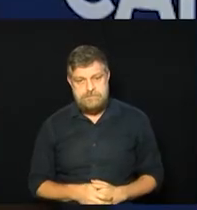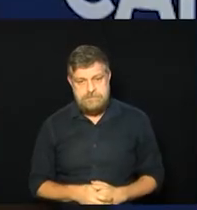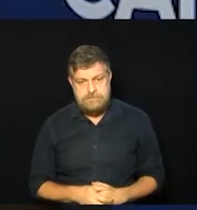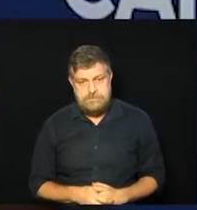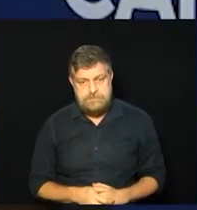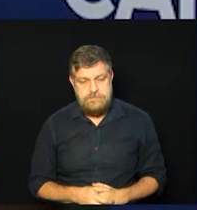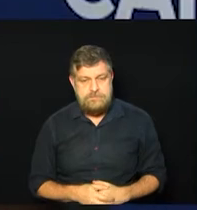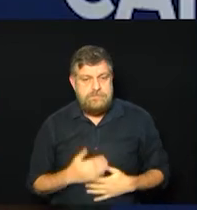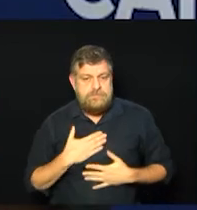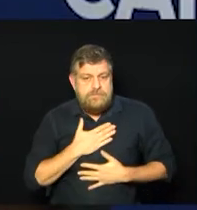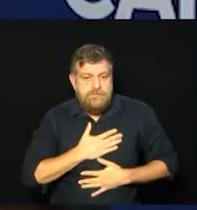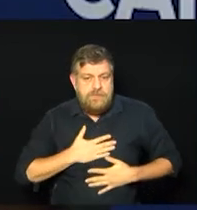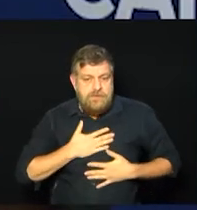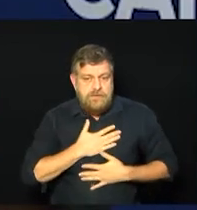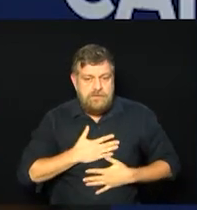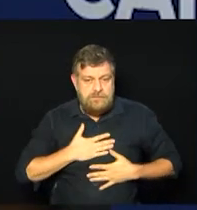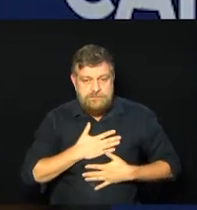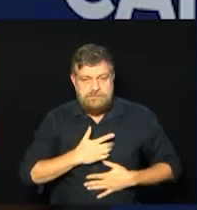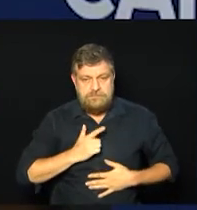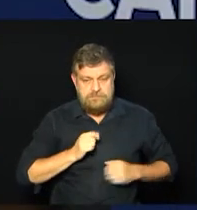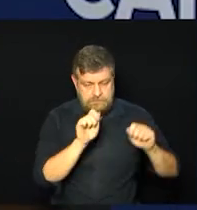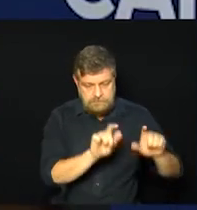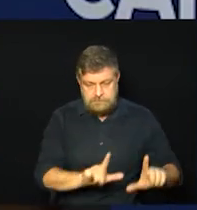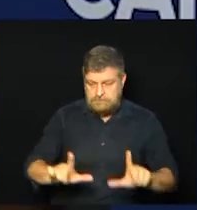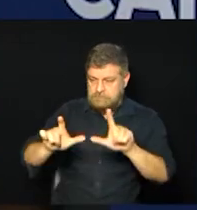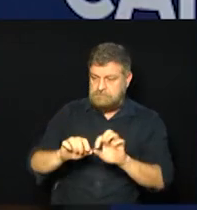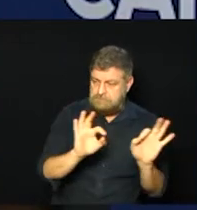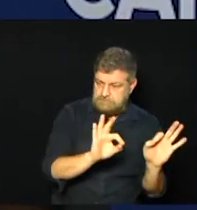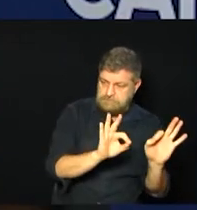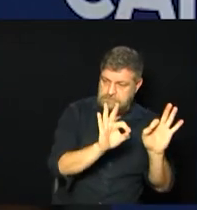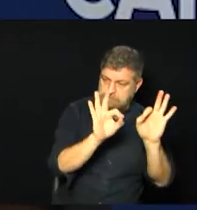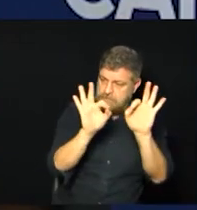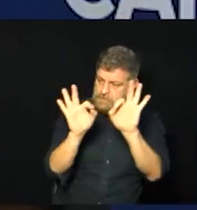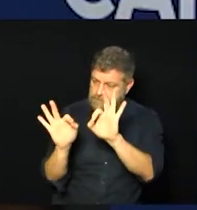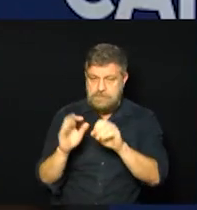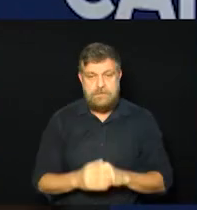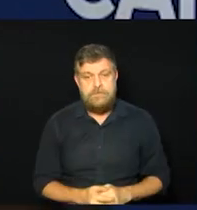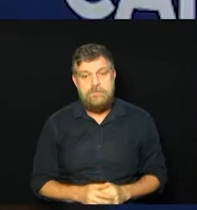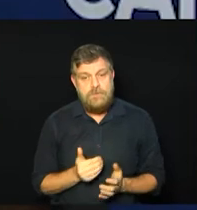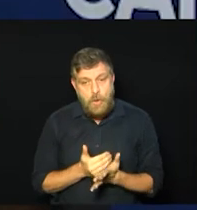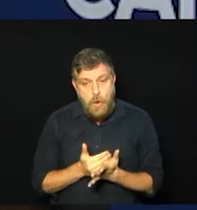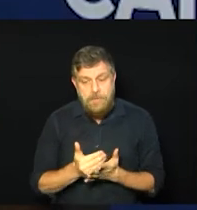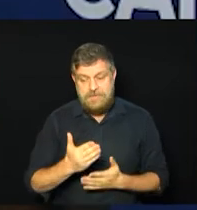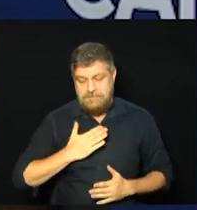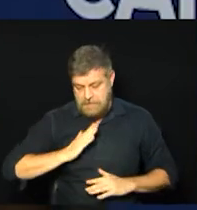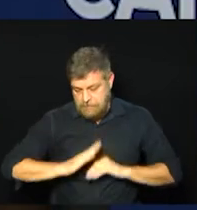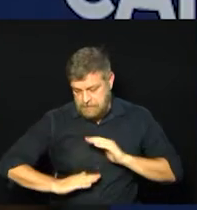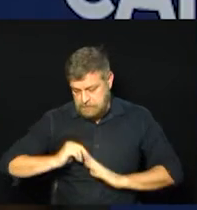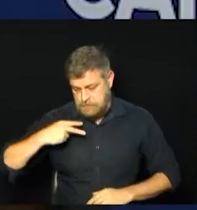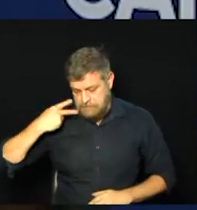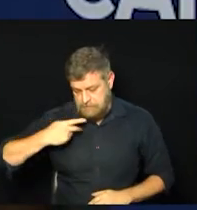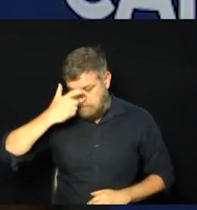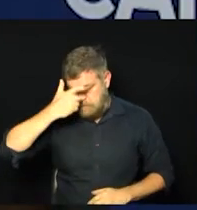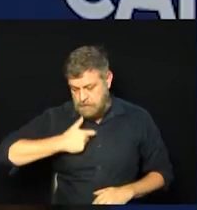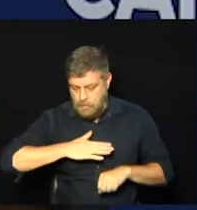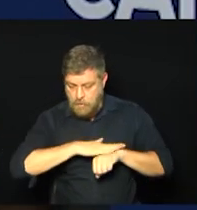Fiquei bem contente, com a apresentação e desde o começo do mandato eu tenho conversado muito com